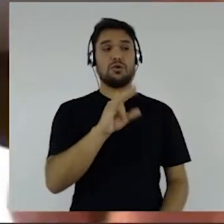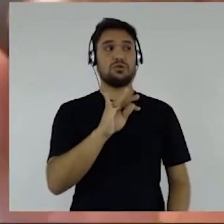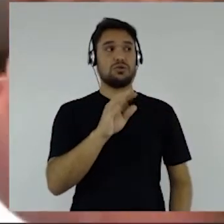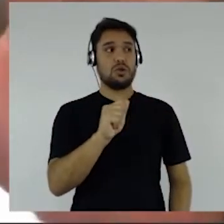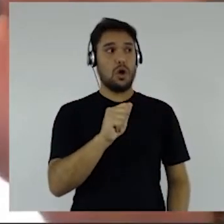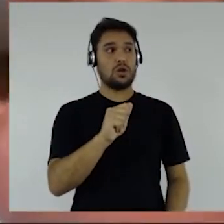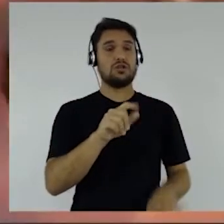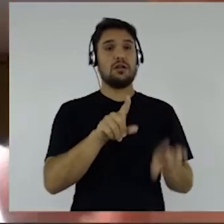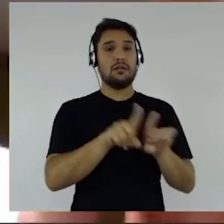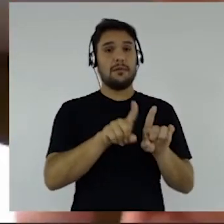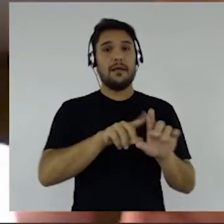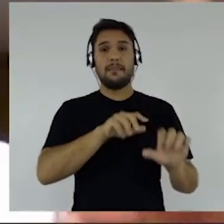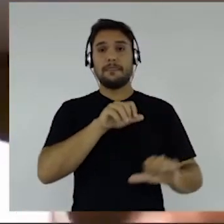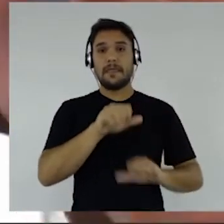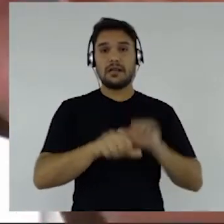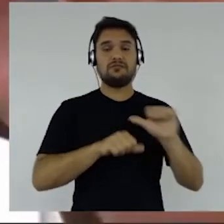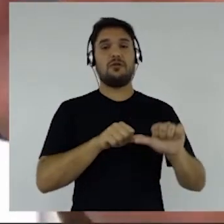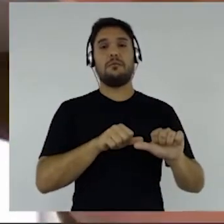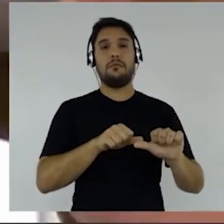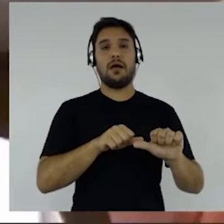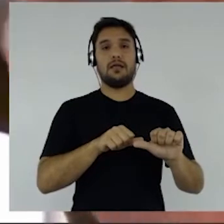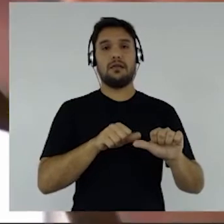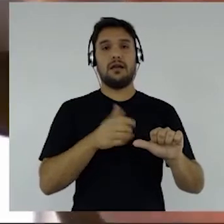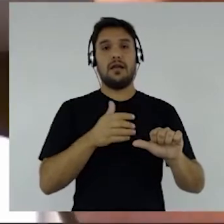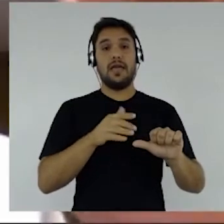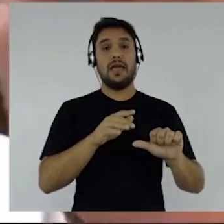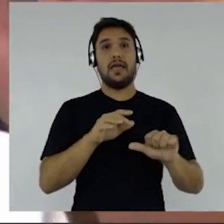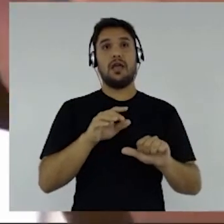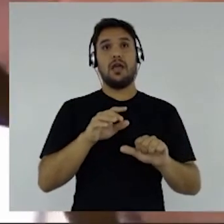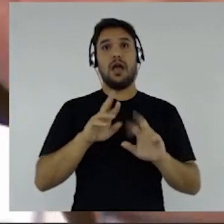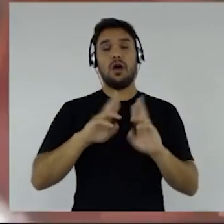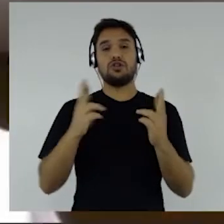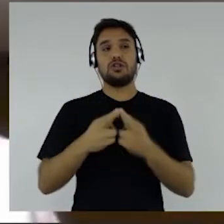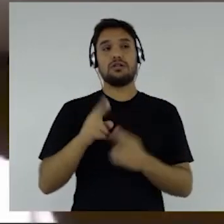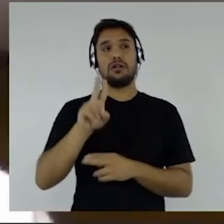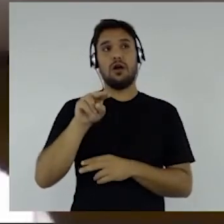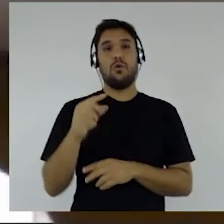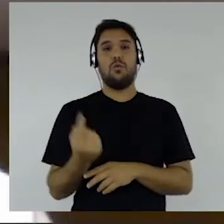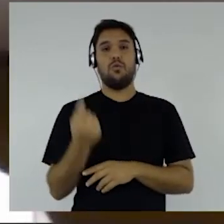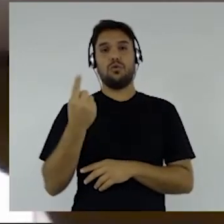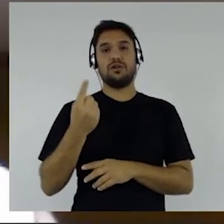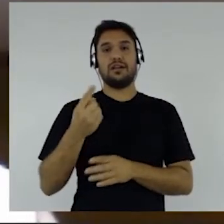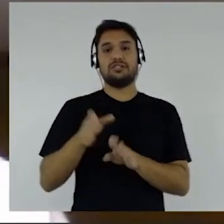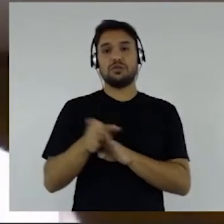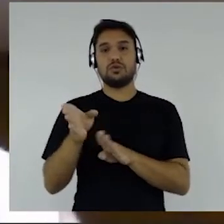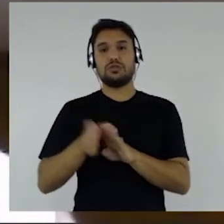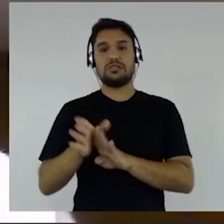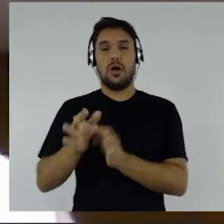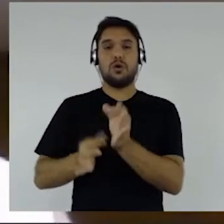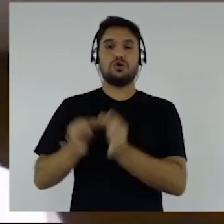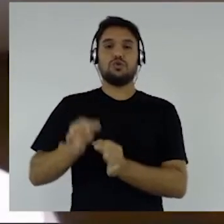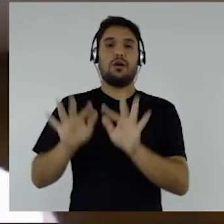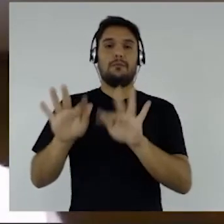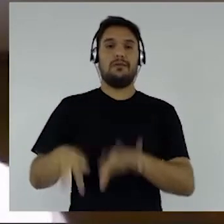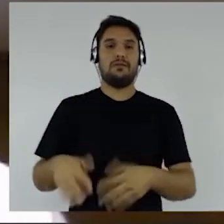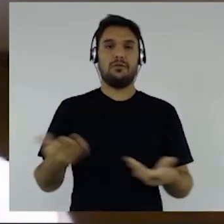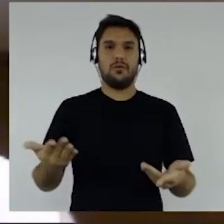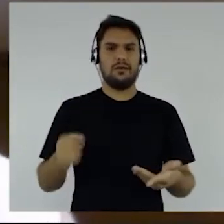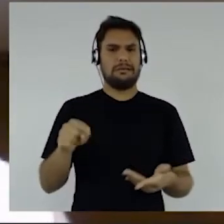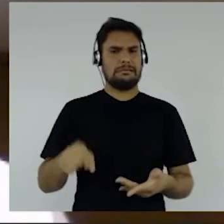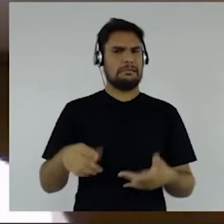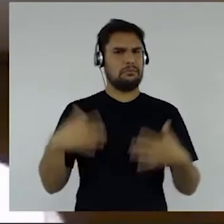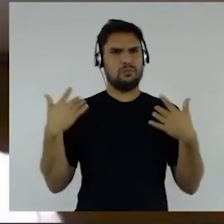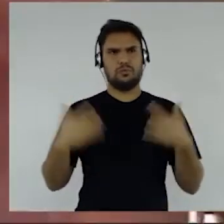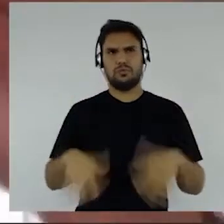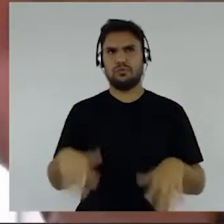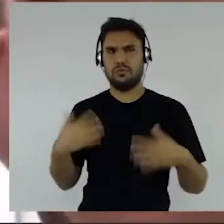custódia transformada em audiência una de instrução e julgamento. Essa, para mim, é uma pérola